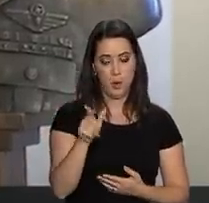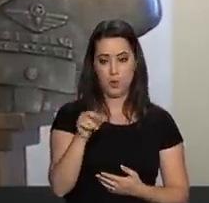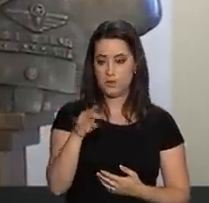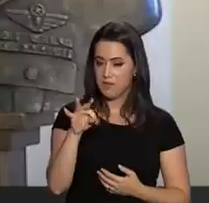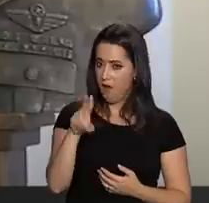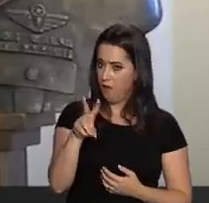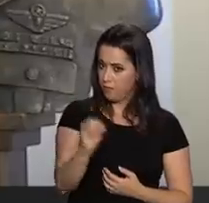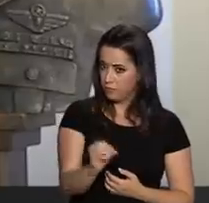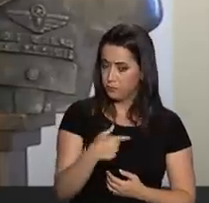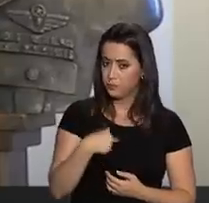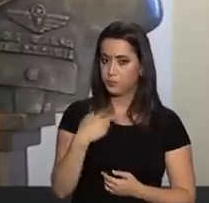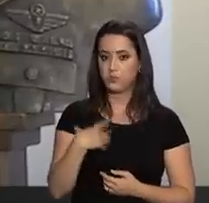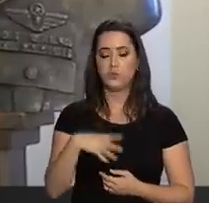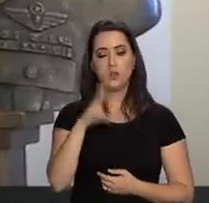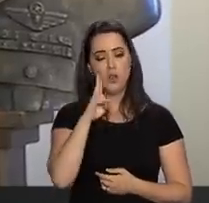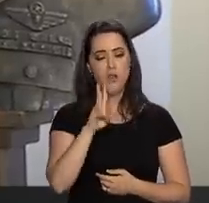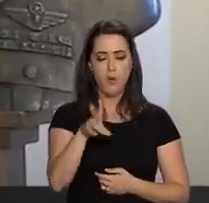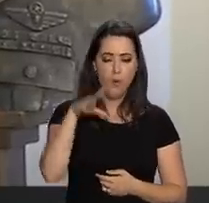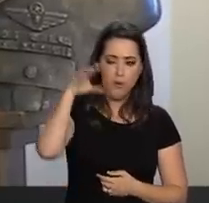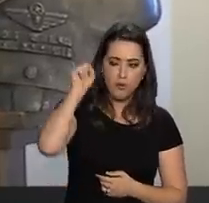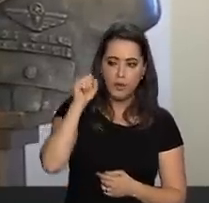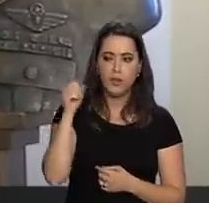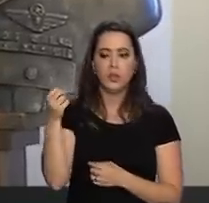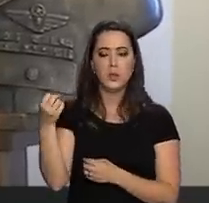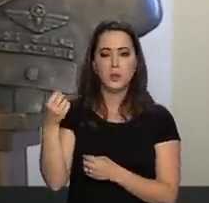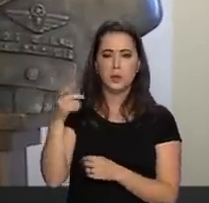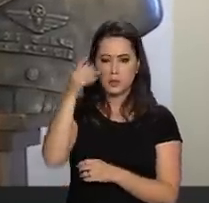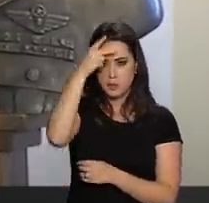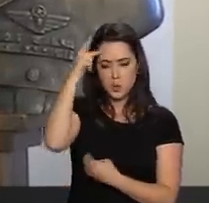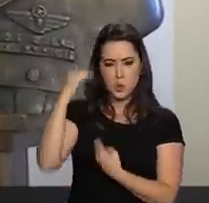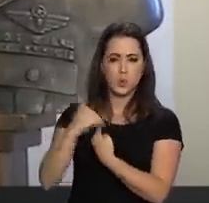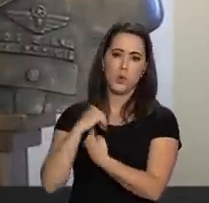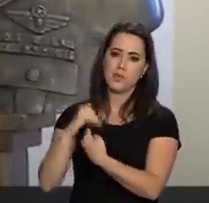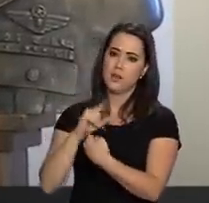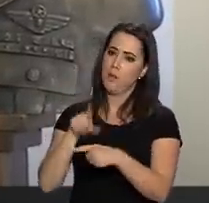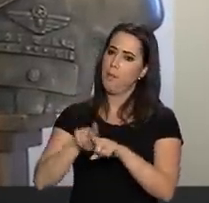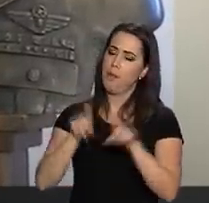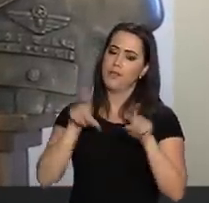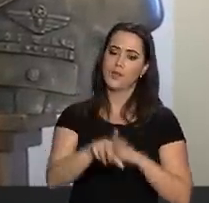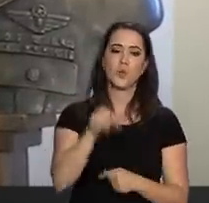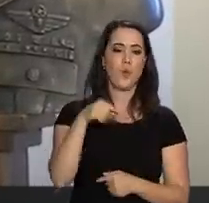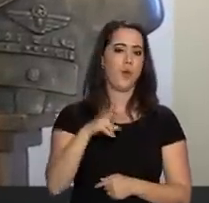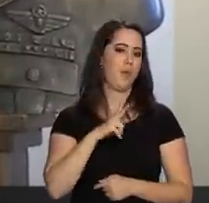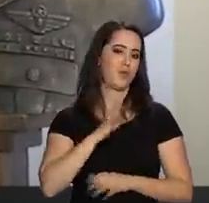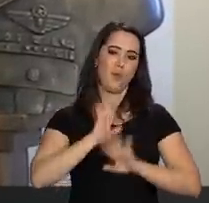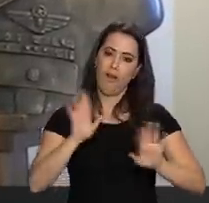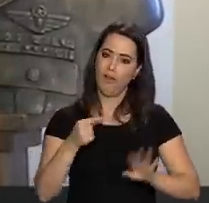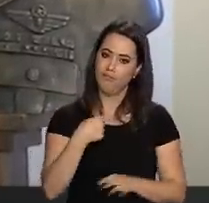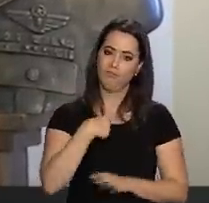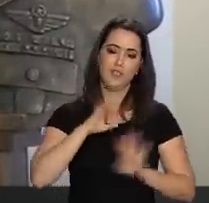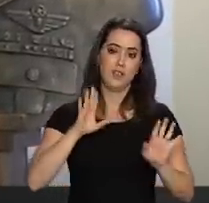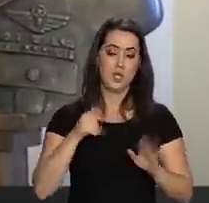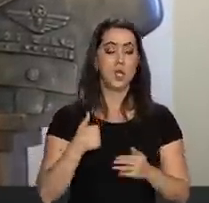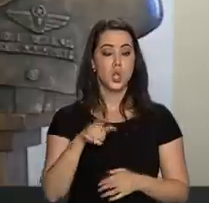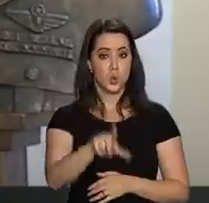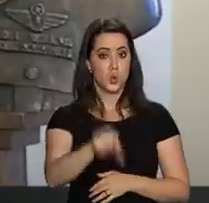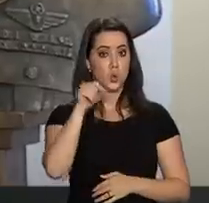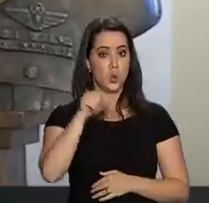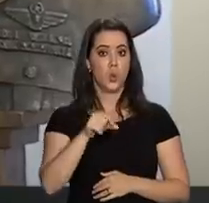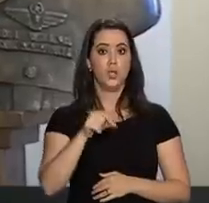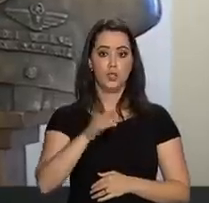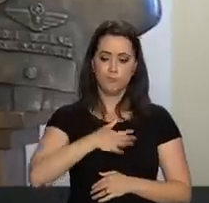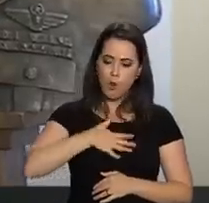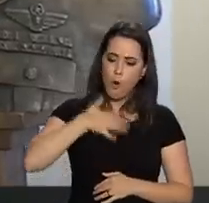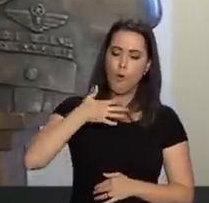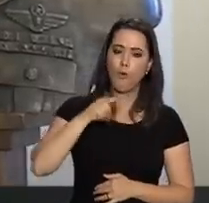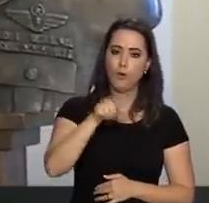minha, obviamente, ouvi os meus colegas, mas a decisão final só poderia ser minha. Escolhi honrosamente para ocupar